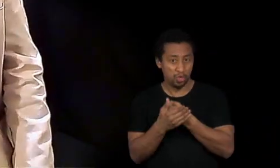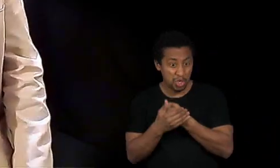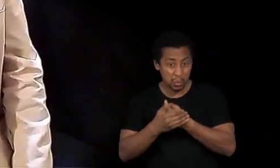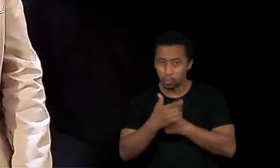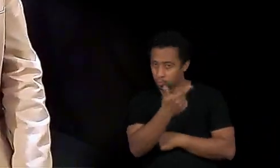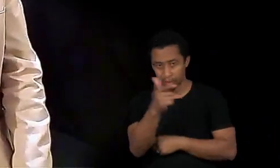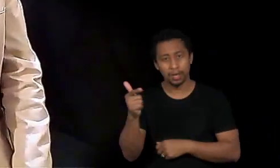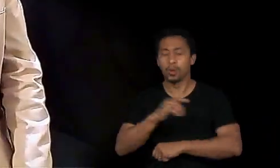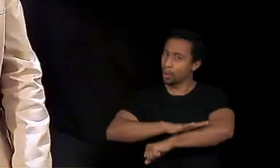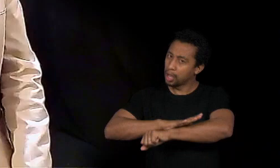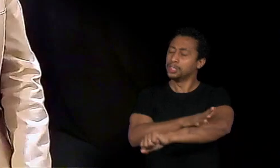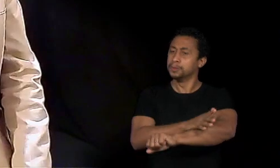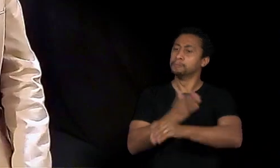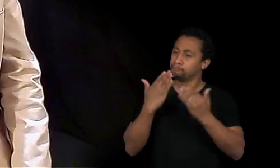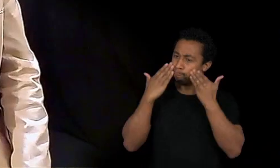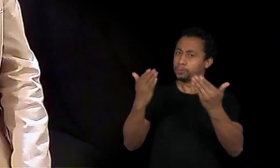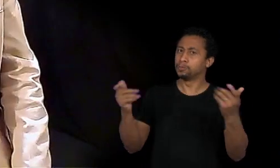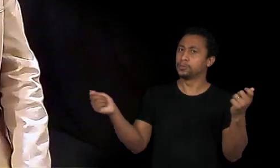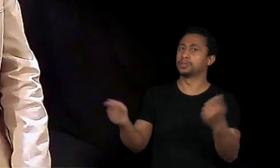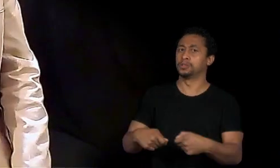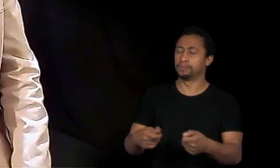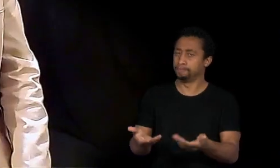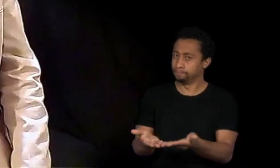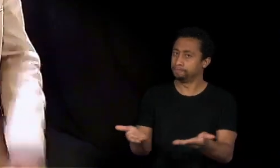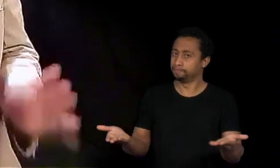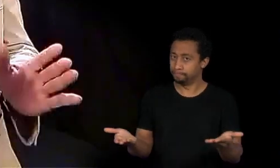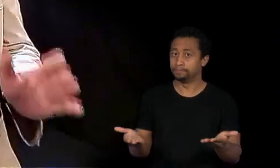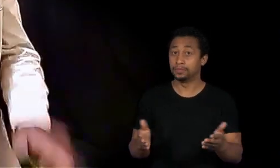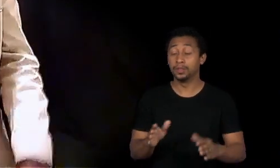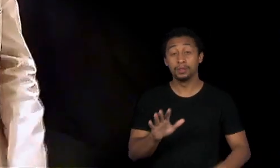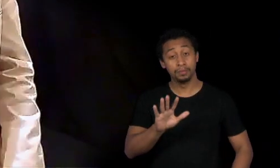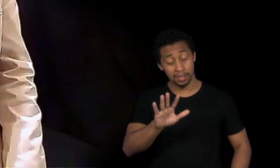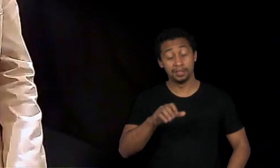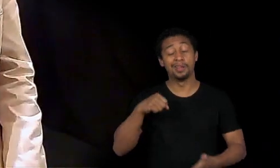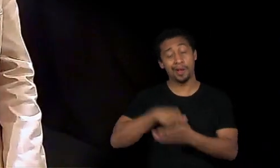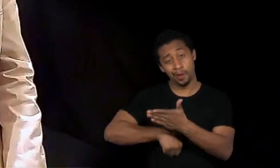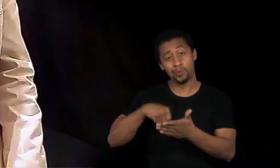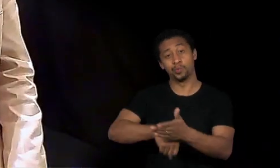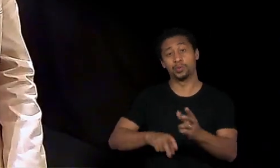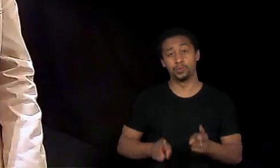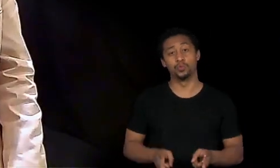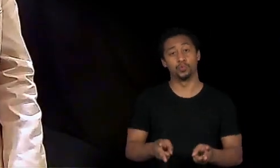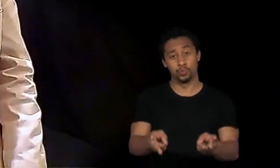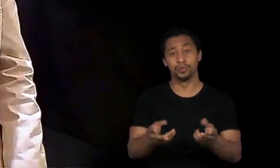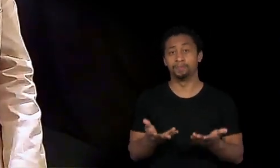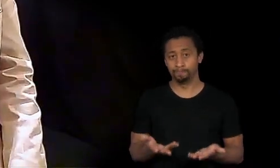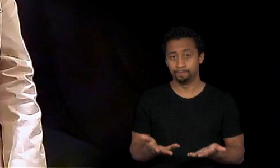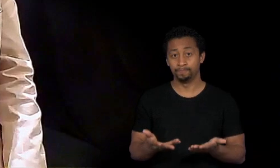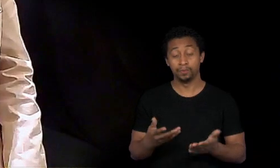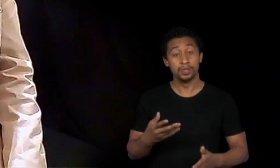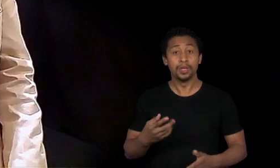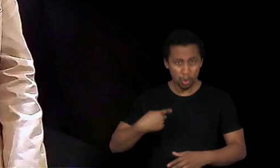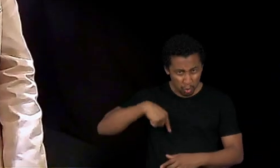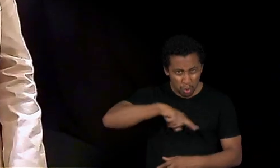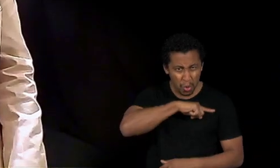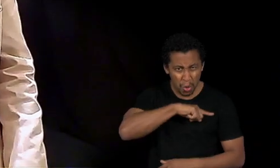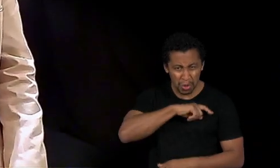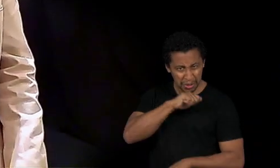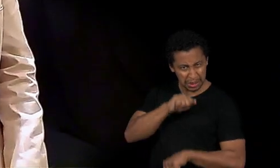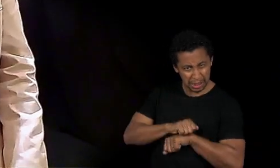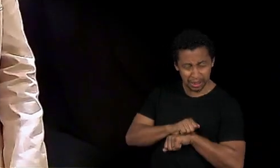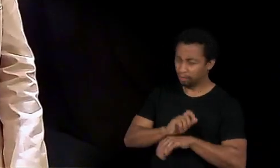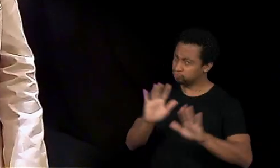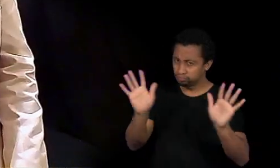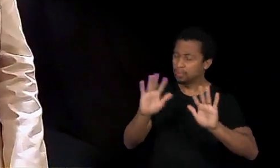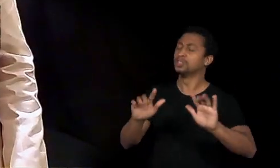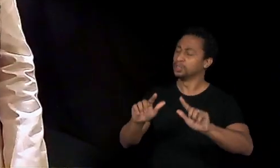termo bem popular, entendeu? Mas a luta é a mesma. E nós não vamos nos render